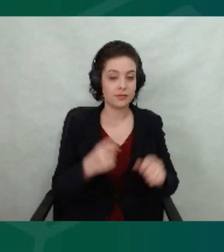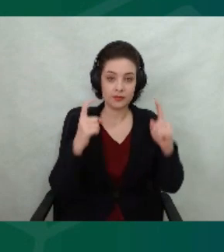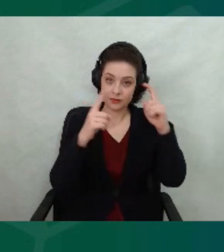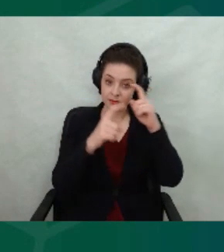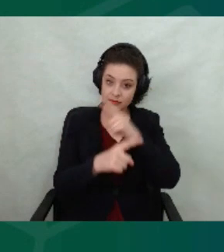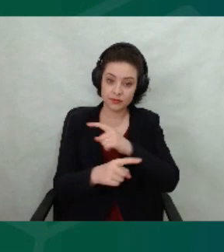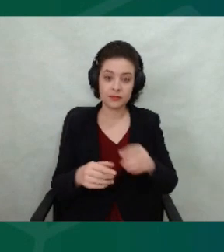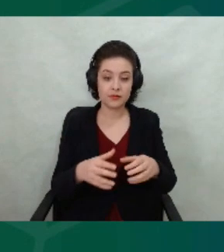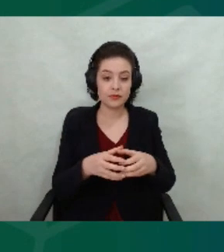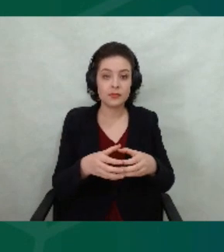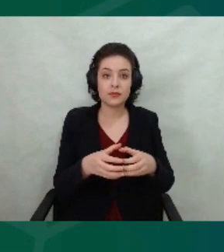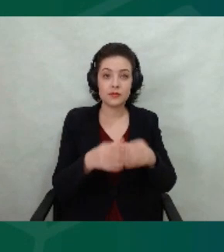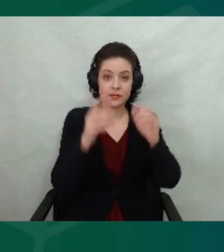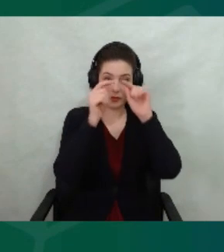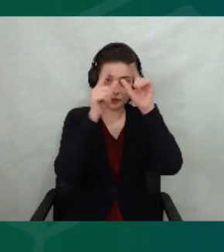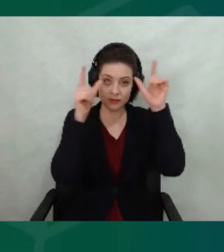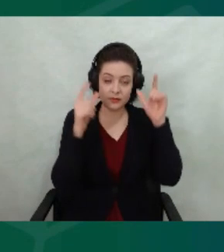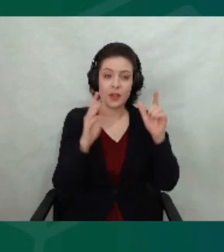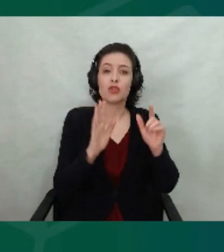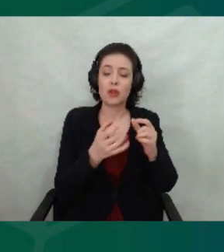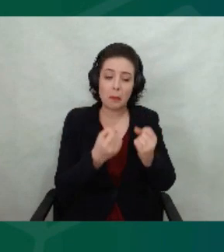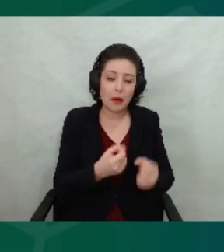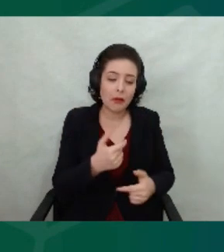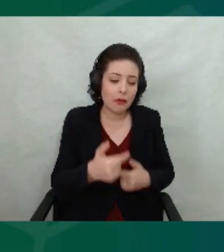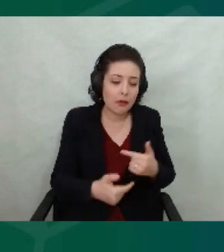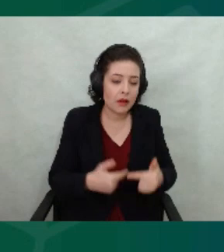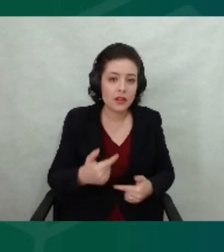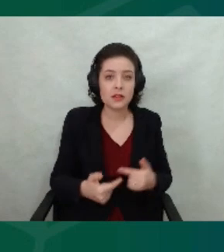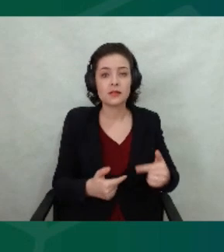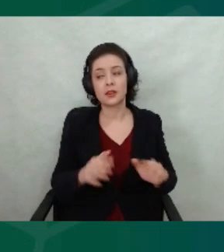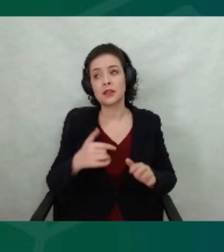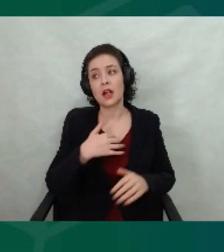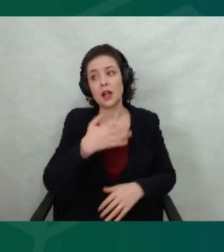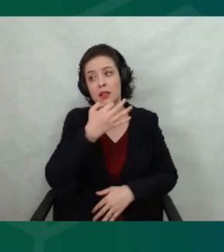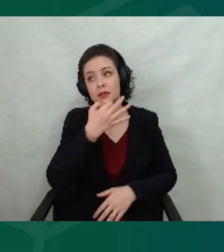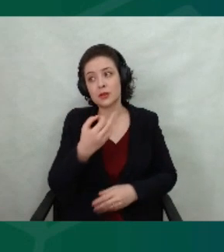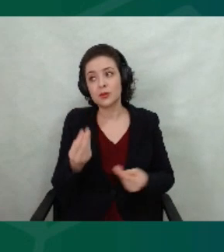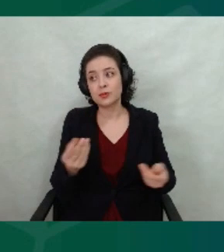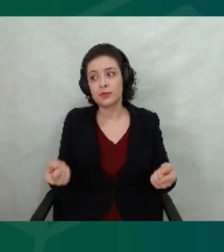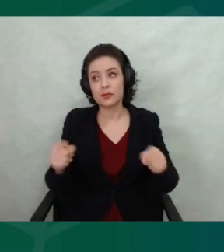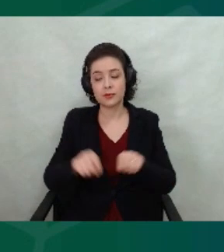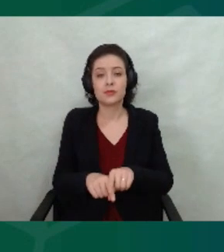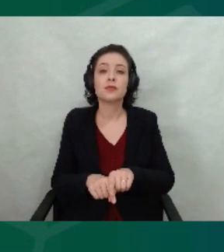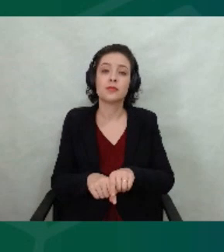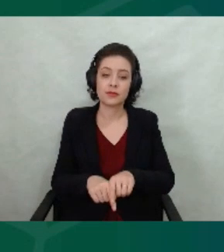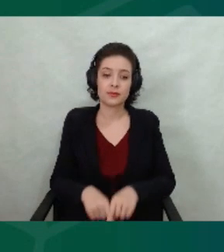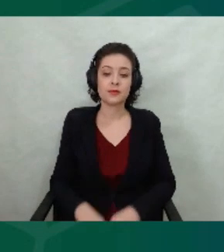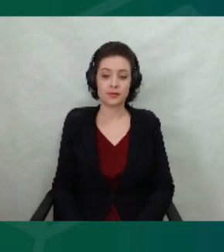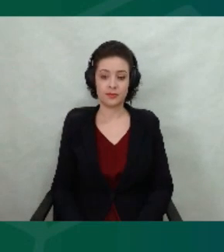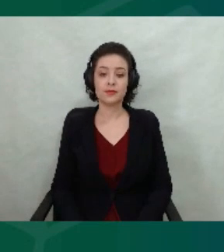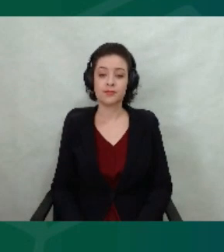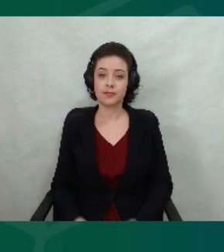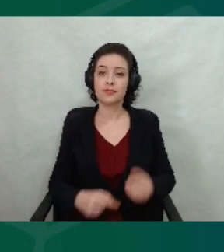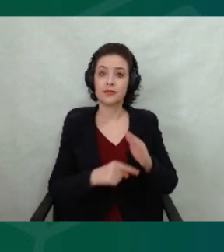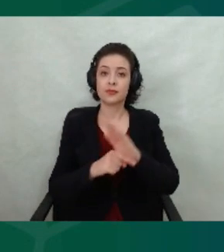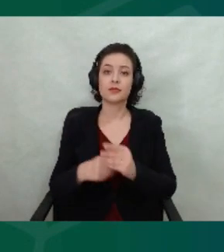de enfermagem muito sobrecarregada, e foi dessa forma que eu sugeri a nossa participação no sentido